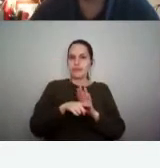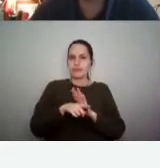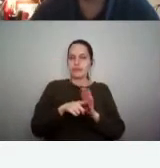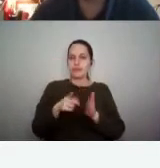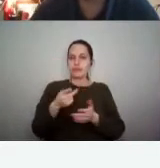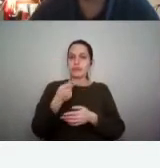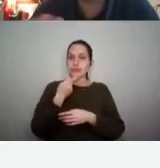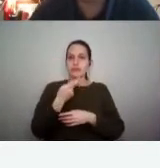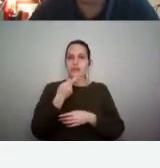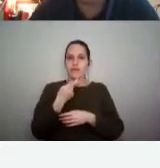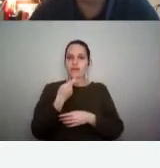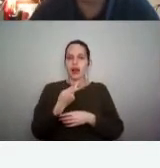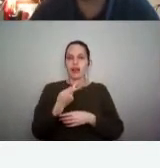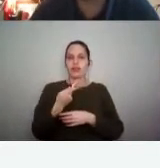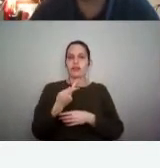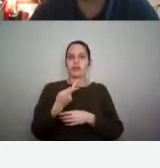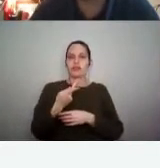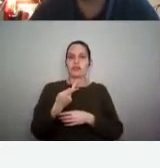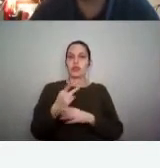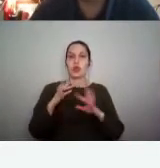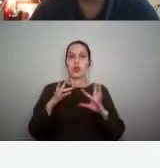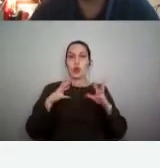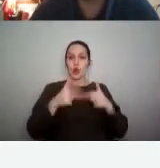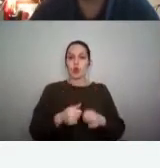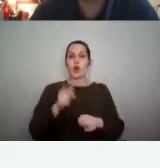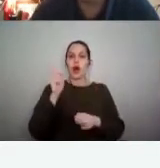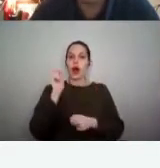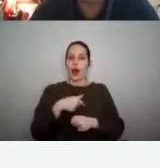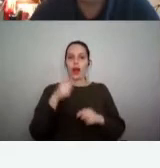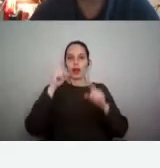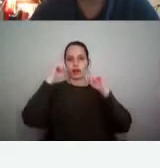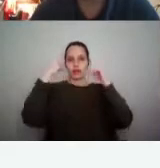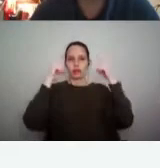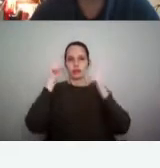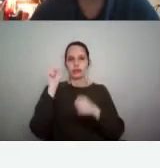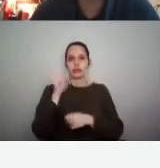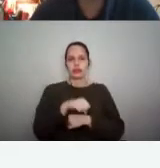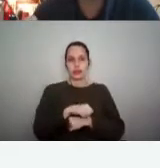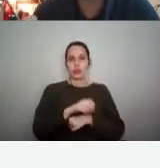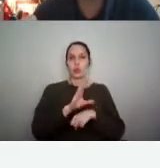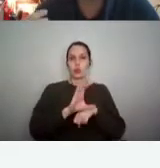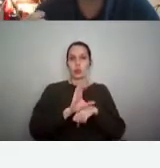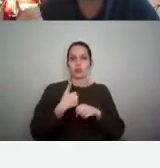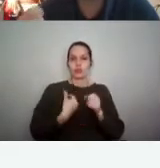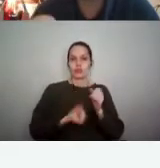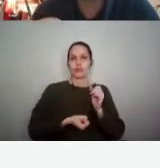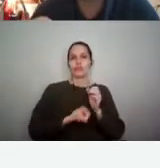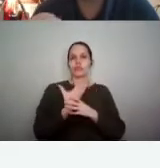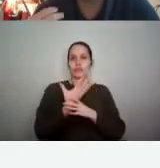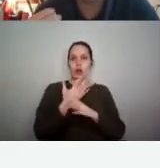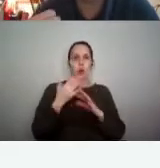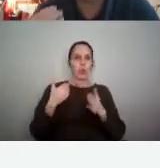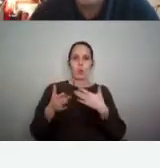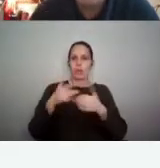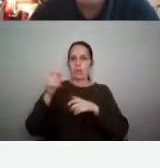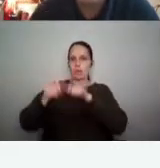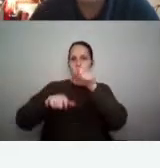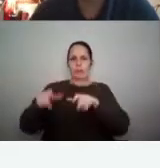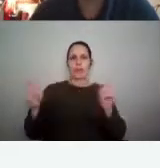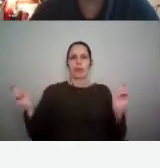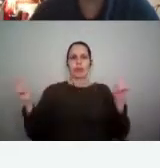vocês aqui, né? Todos somos criativos, o curso que eu montei é destinado a leigos, para